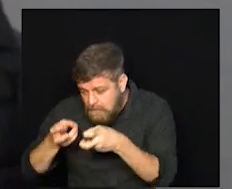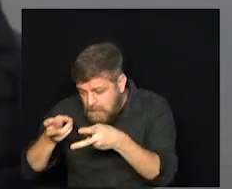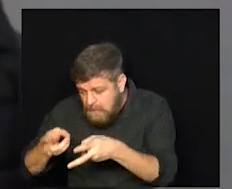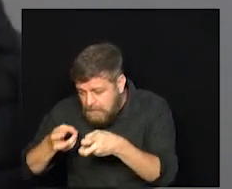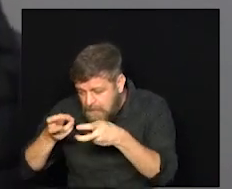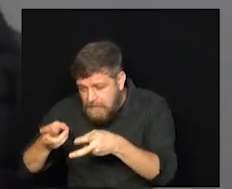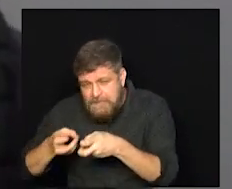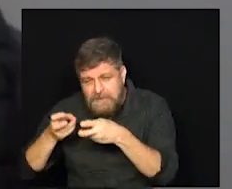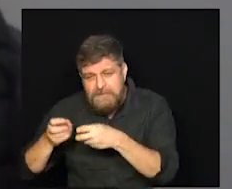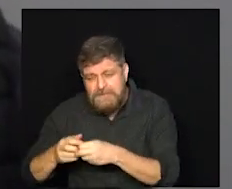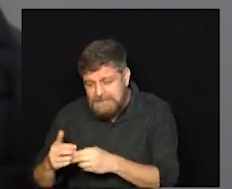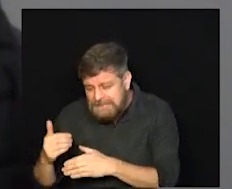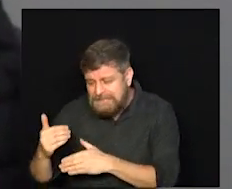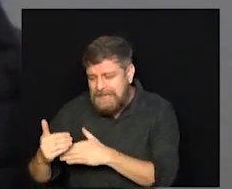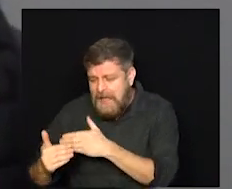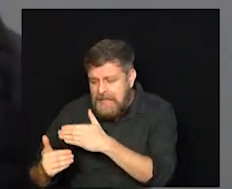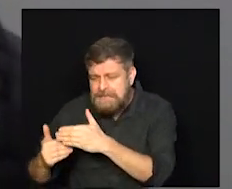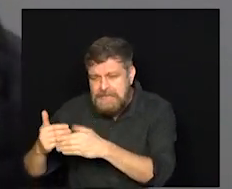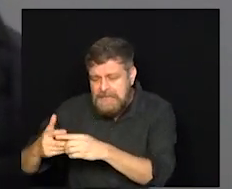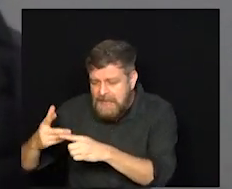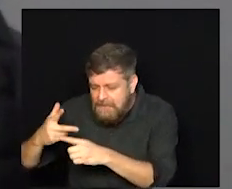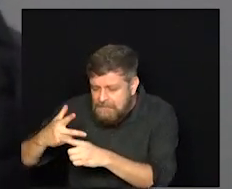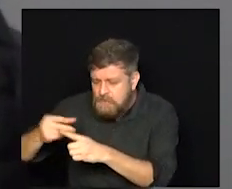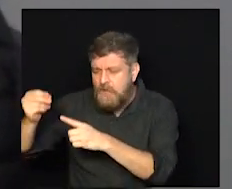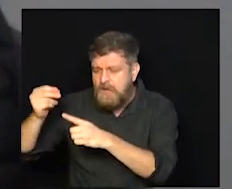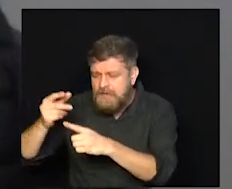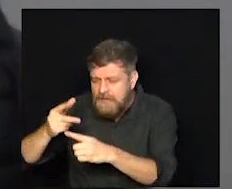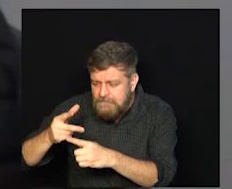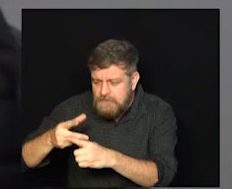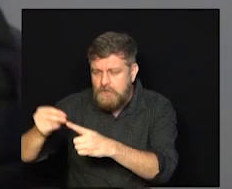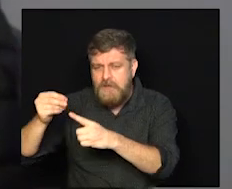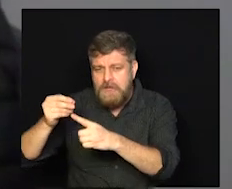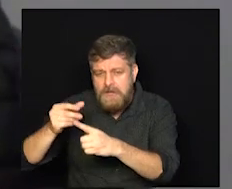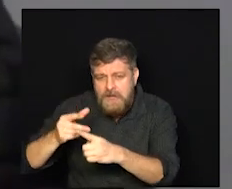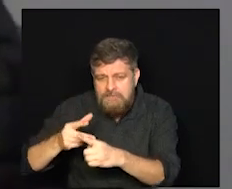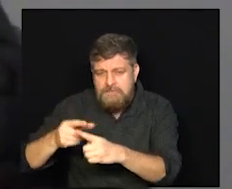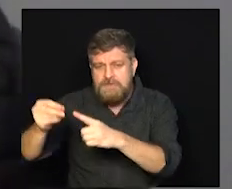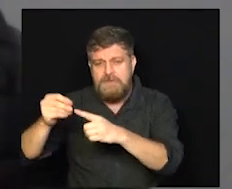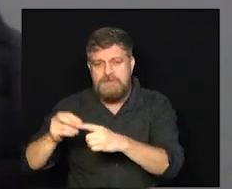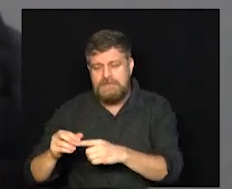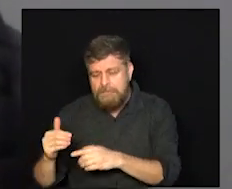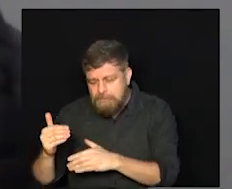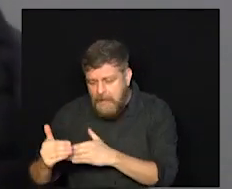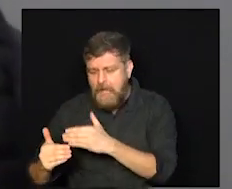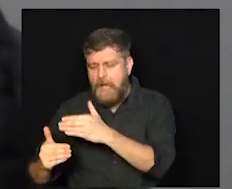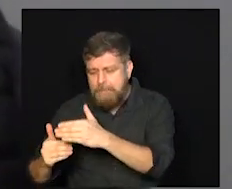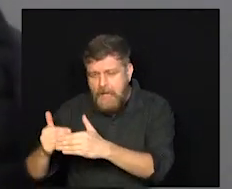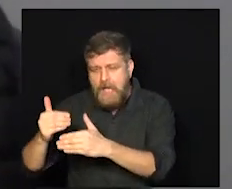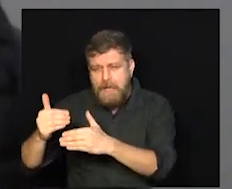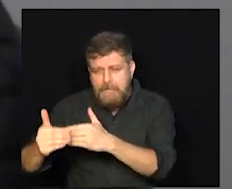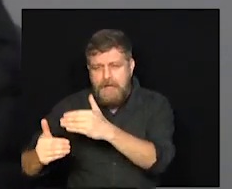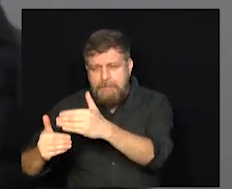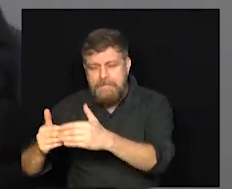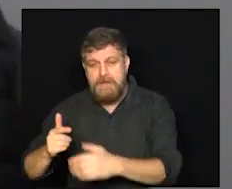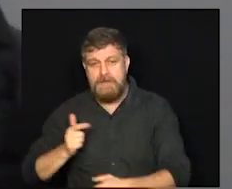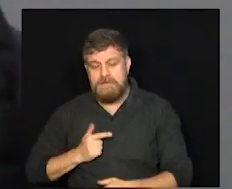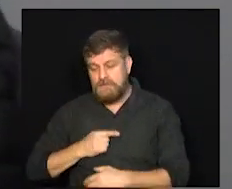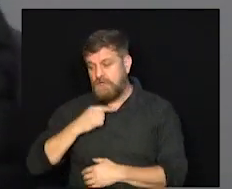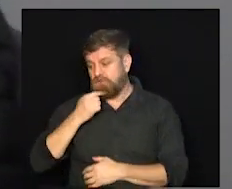começo cada conquista, cada pequena vitória, e sem dúvida